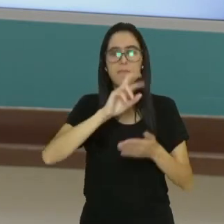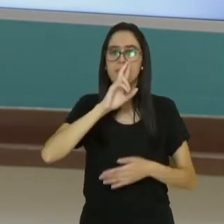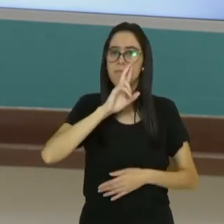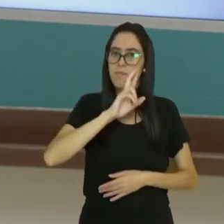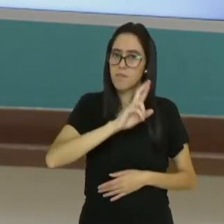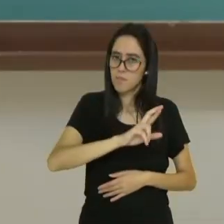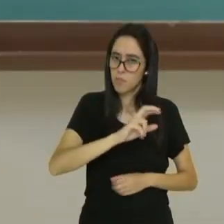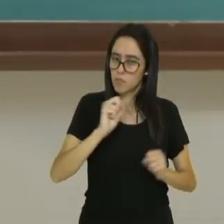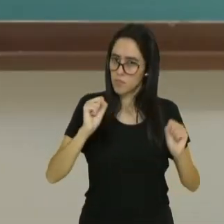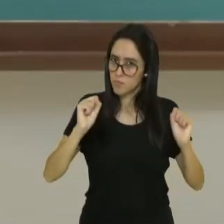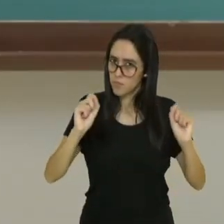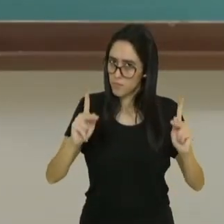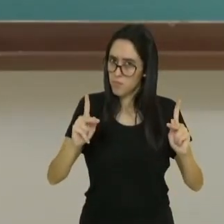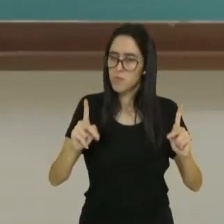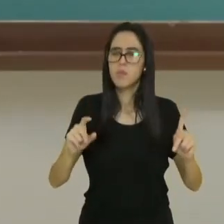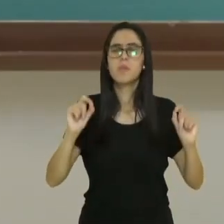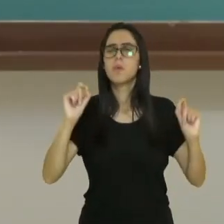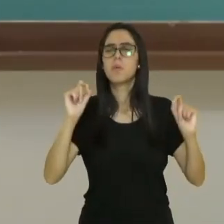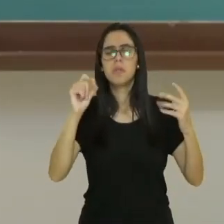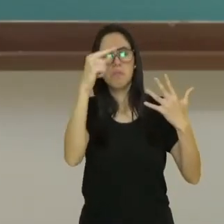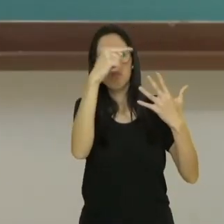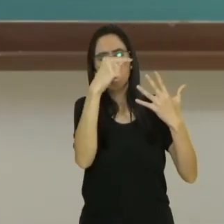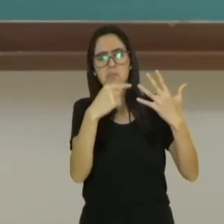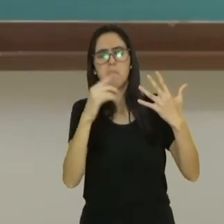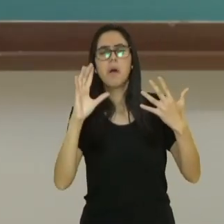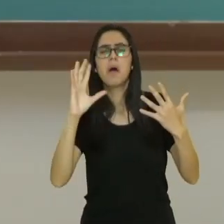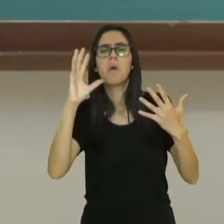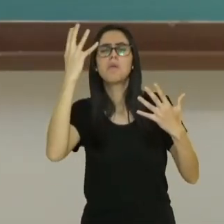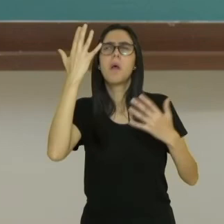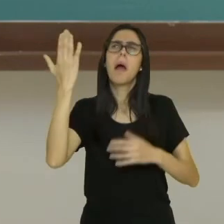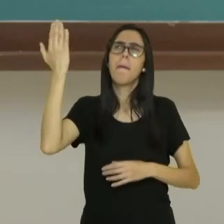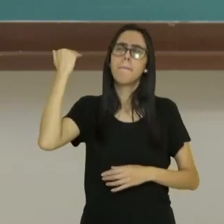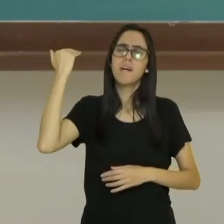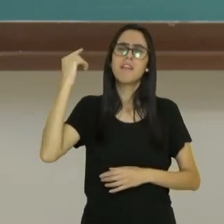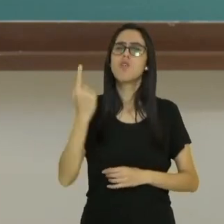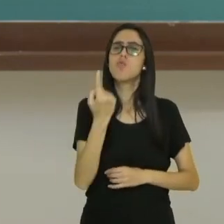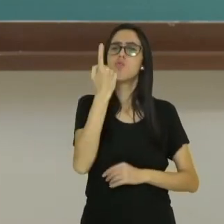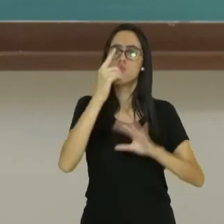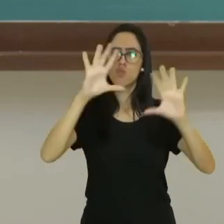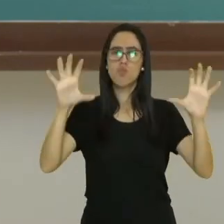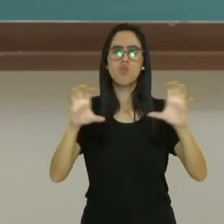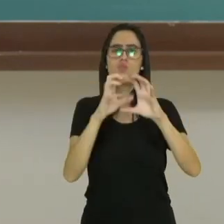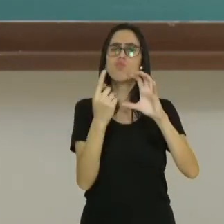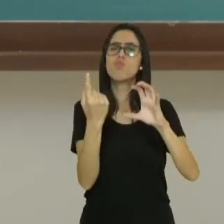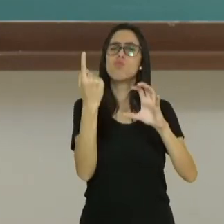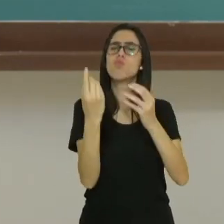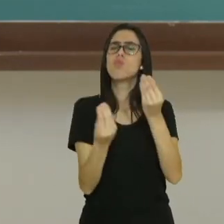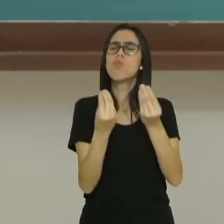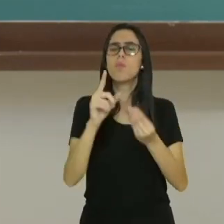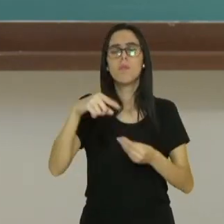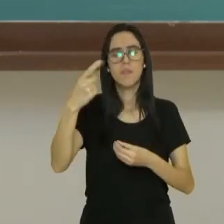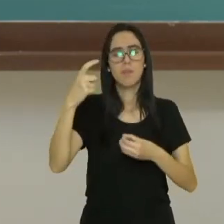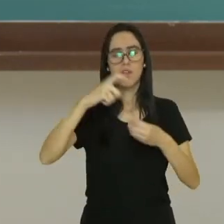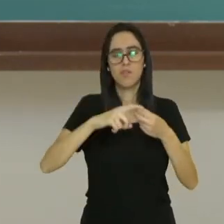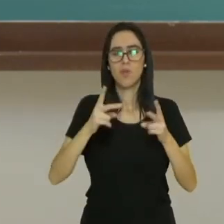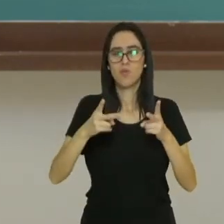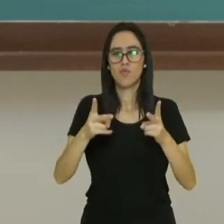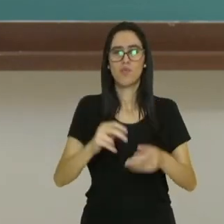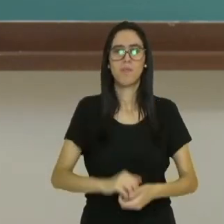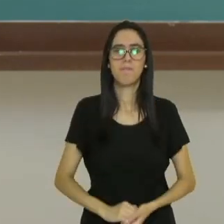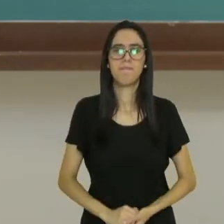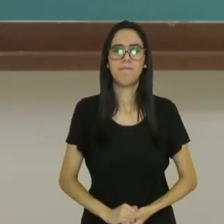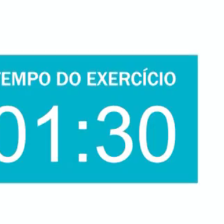vocês. Quais são essas evidências que mostram que os continentes já foram unidos? E nós voltamos em seguida com a